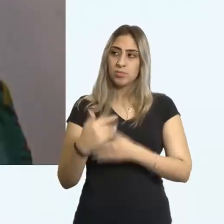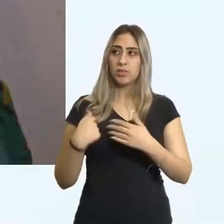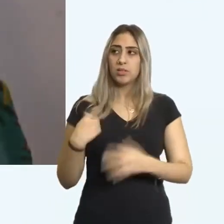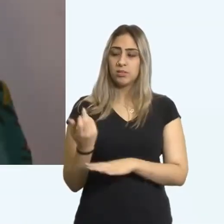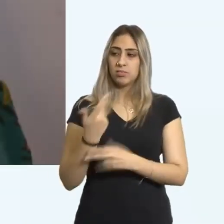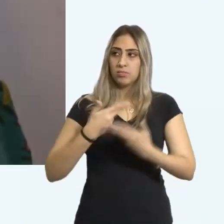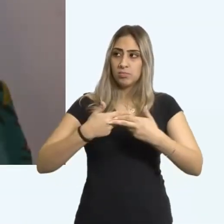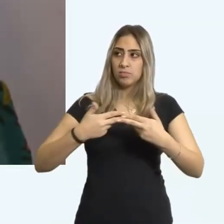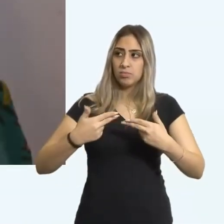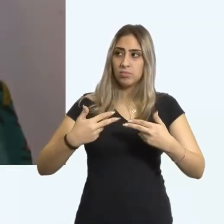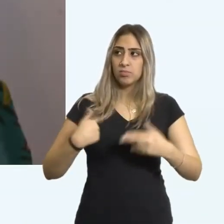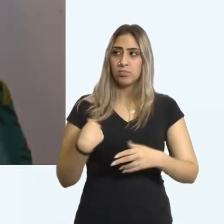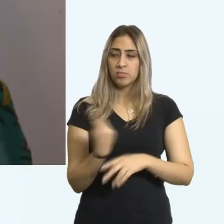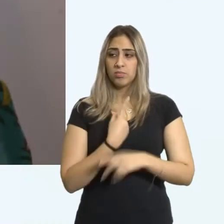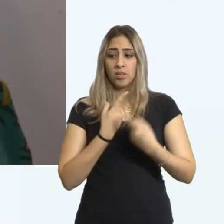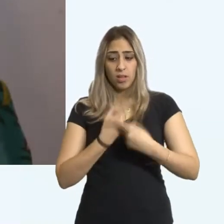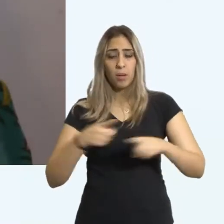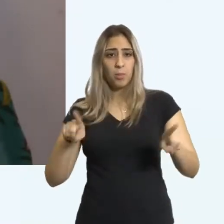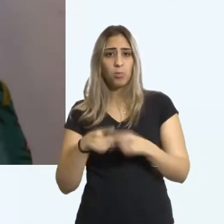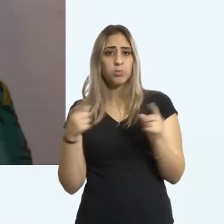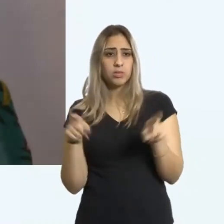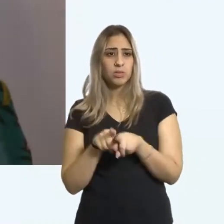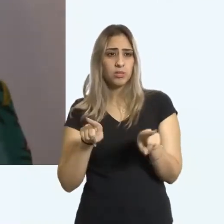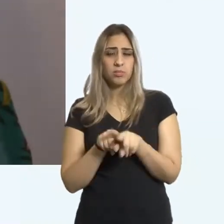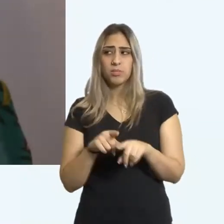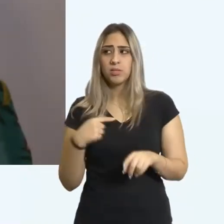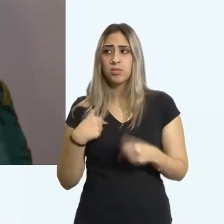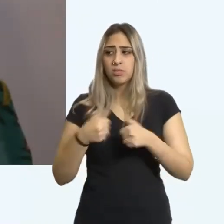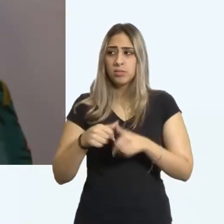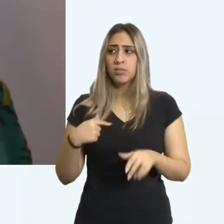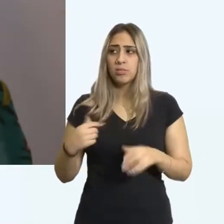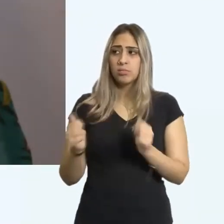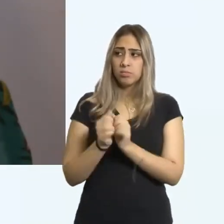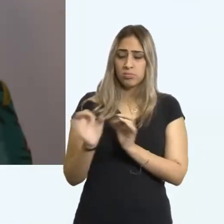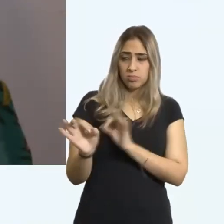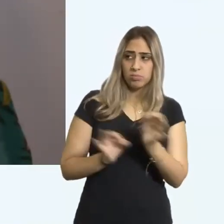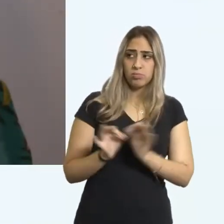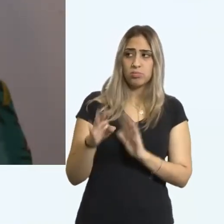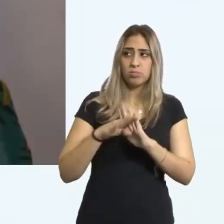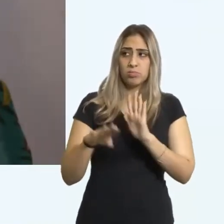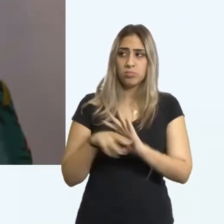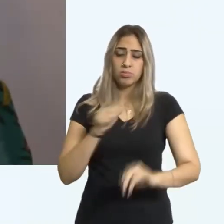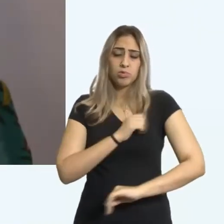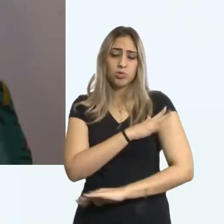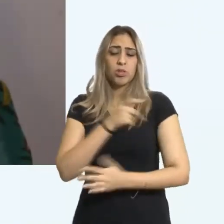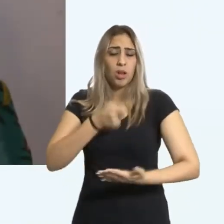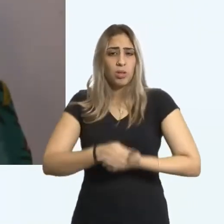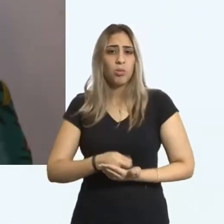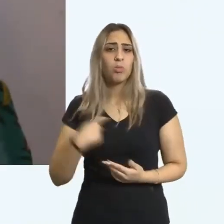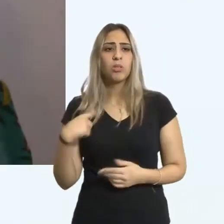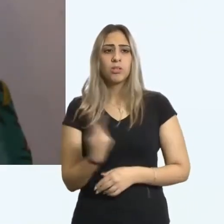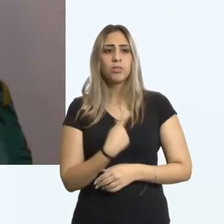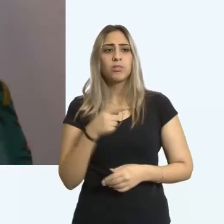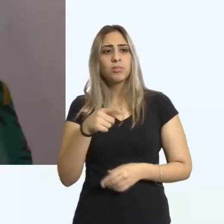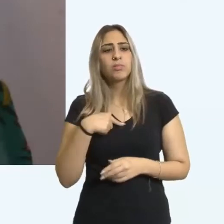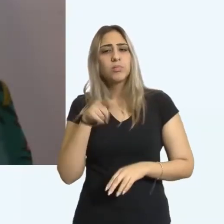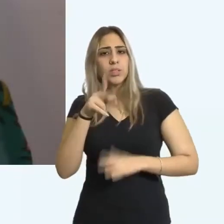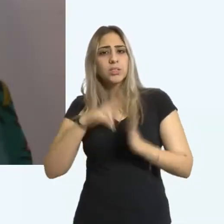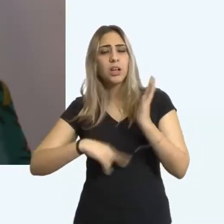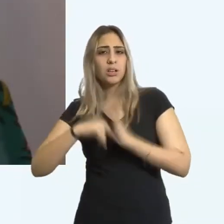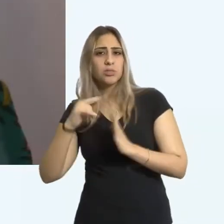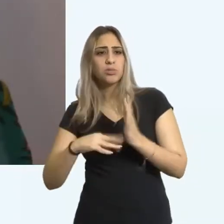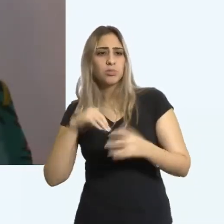censura na música que era conduzida durante a ditadura fizeram prestação desses